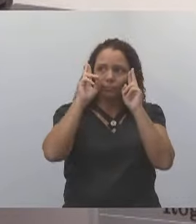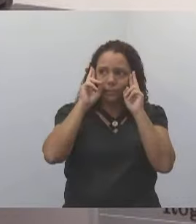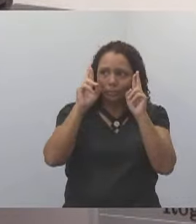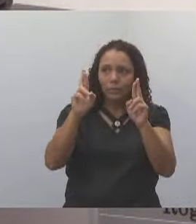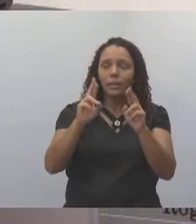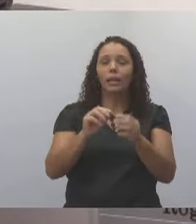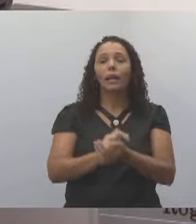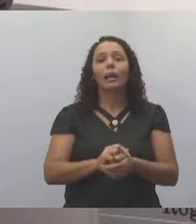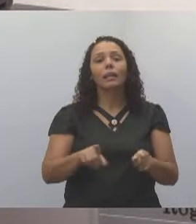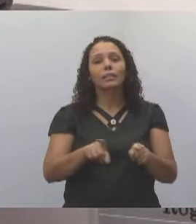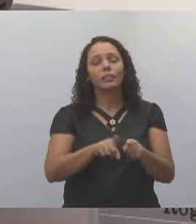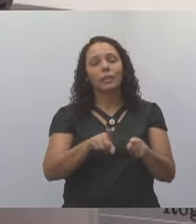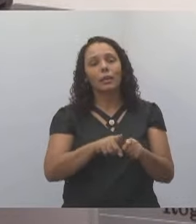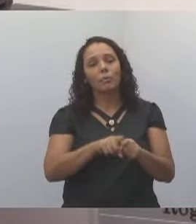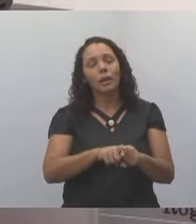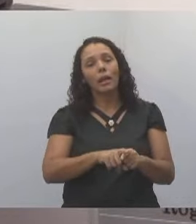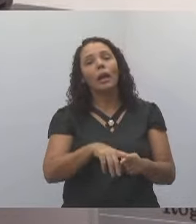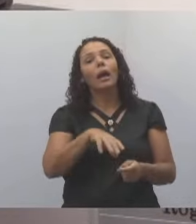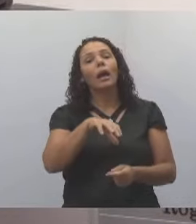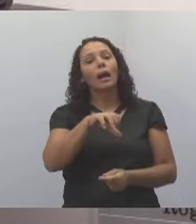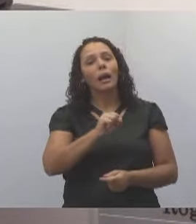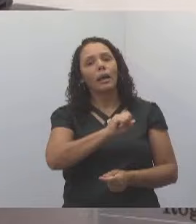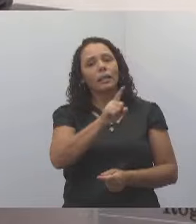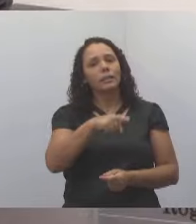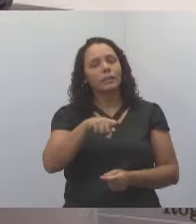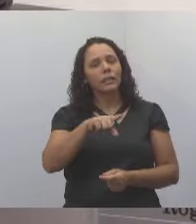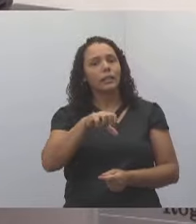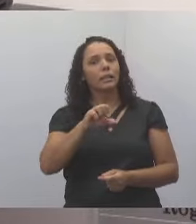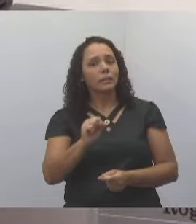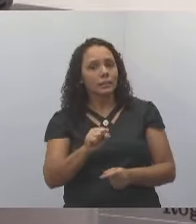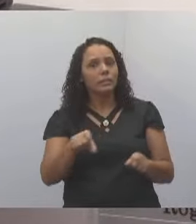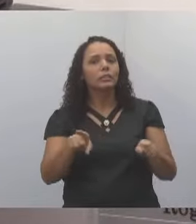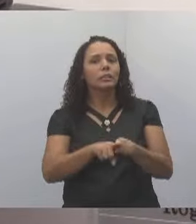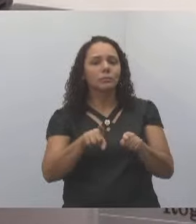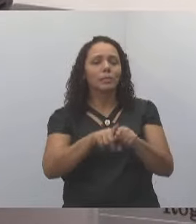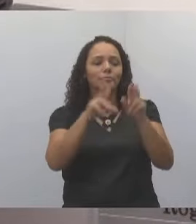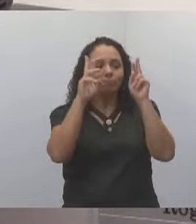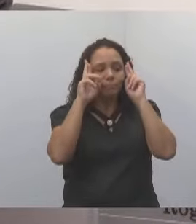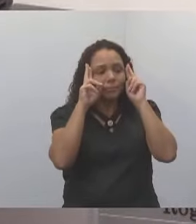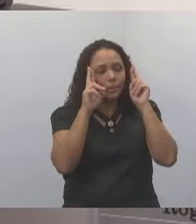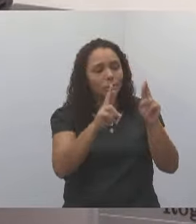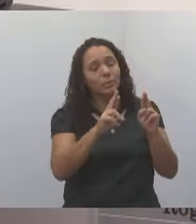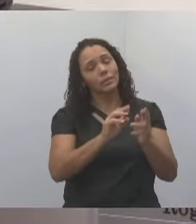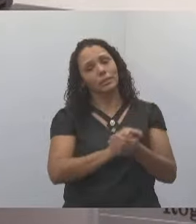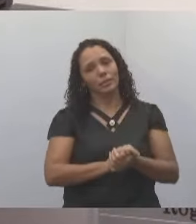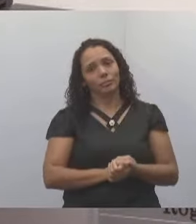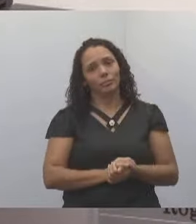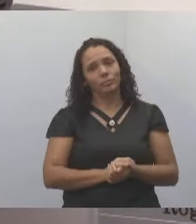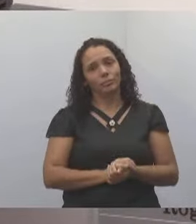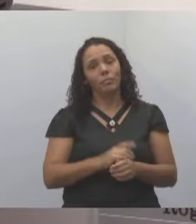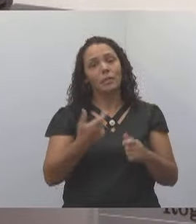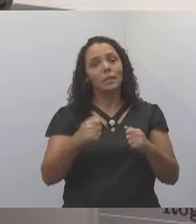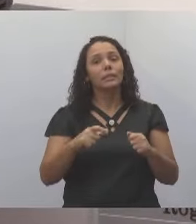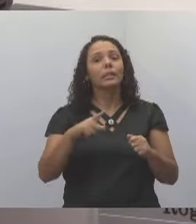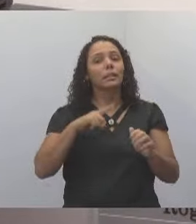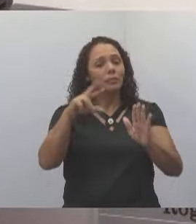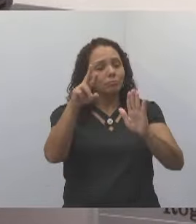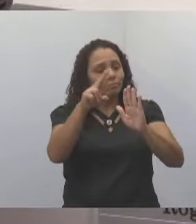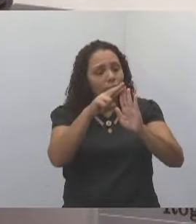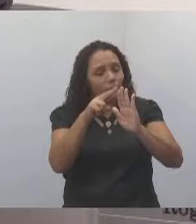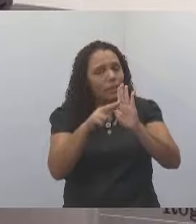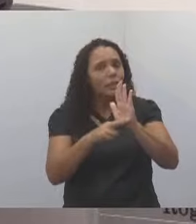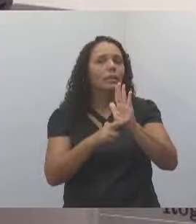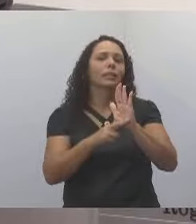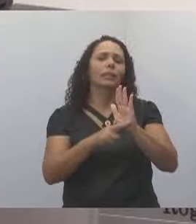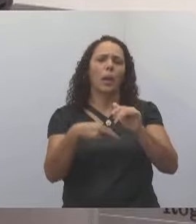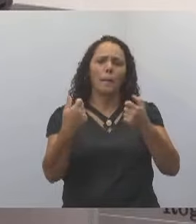os asilos que existem na cidade de Jacareí e colocar aí uma cautela. Tem que ter, sim,